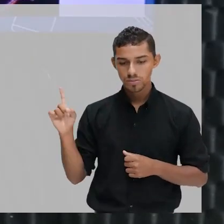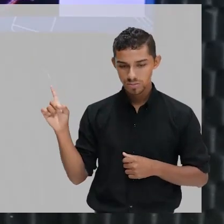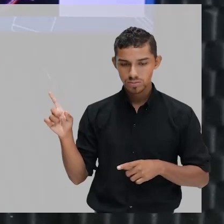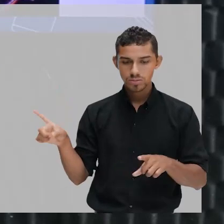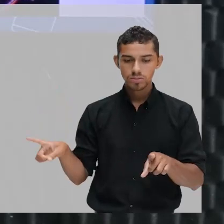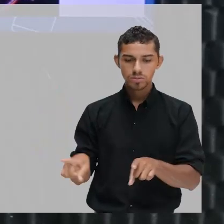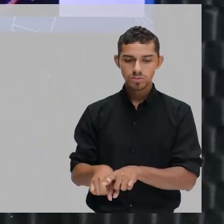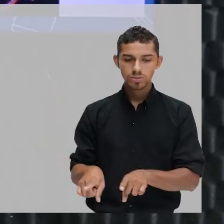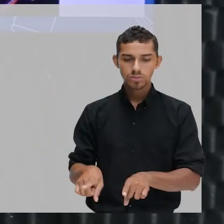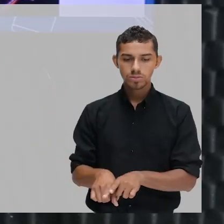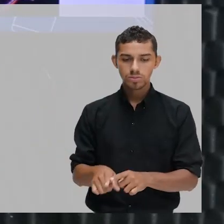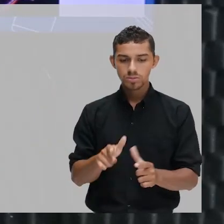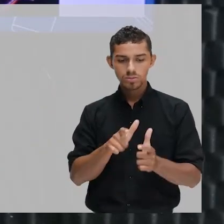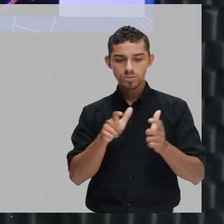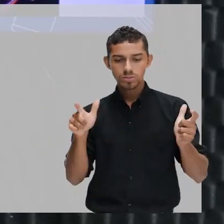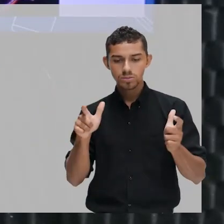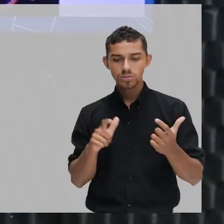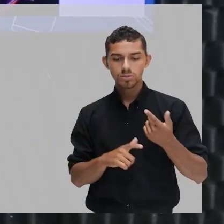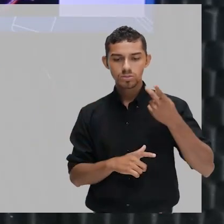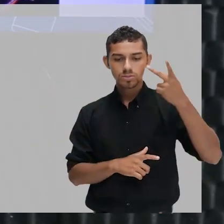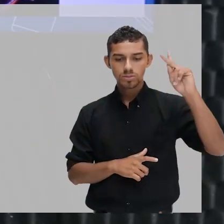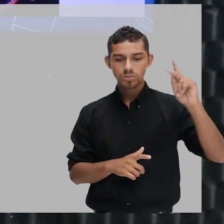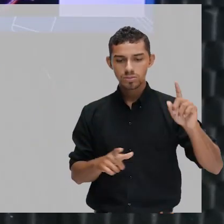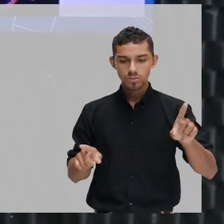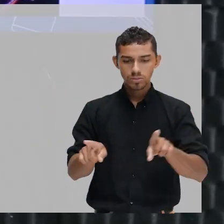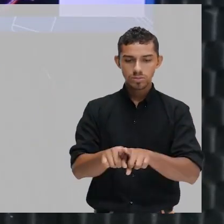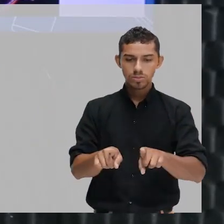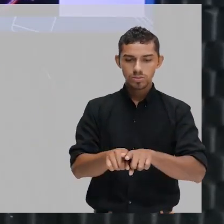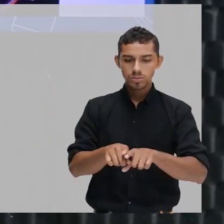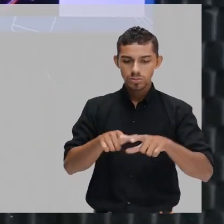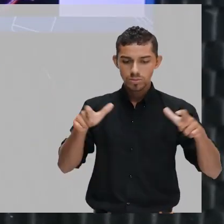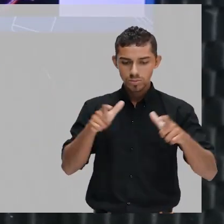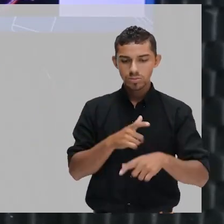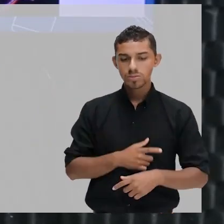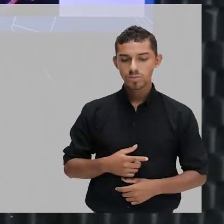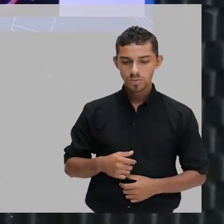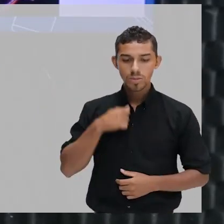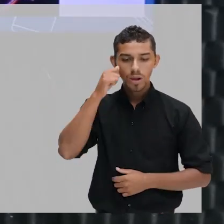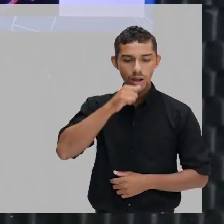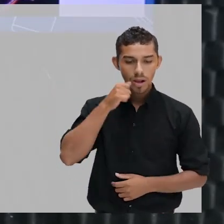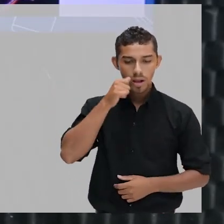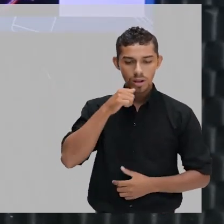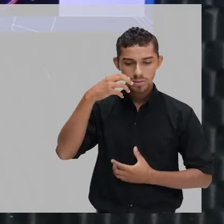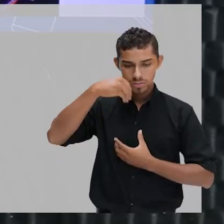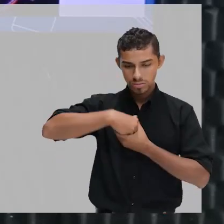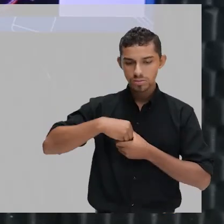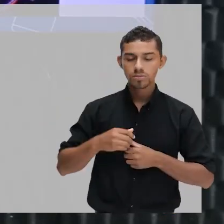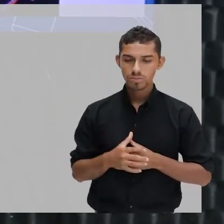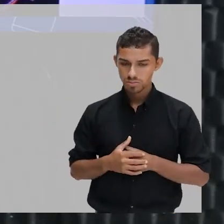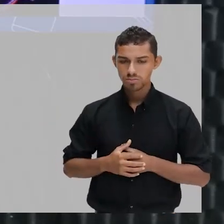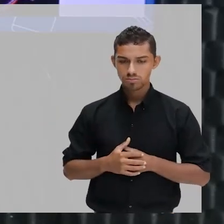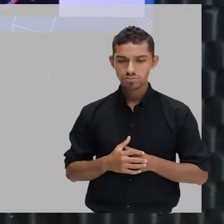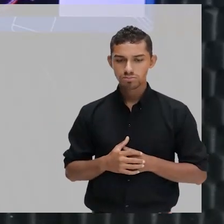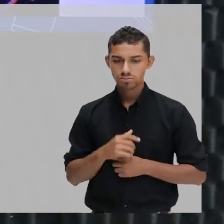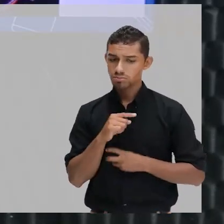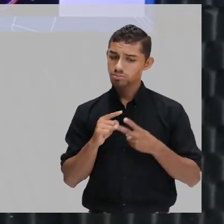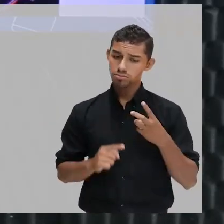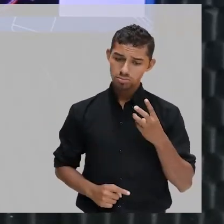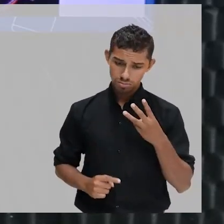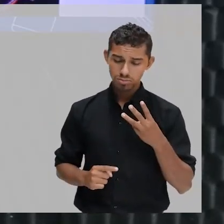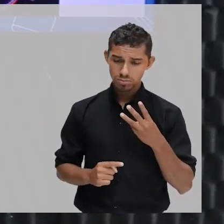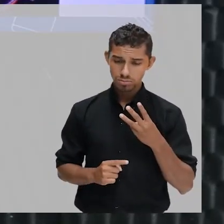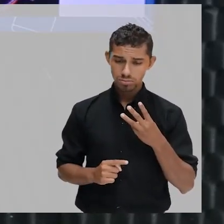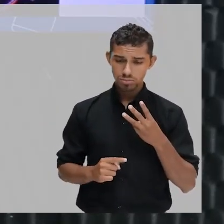E outras formas de manipulação com a inserção de atores no espetáculo. Eu coloquei 3 variações